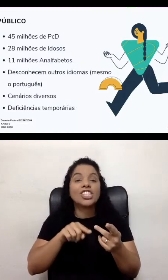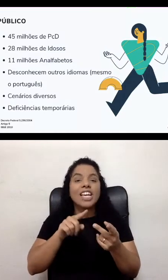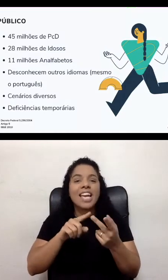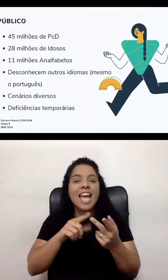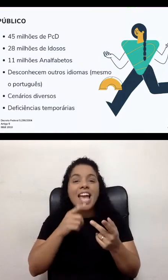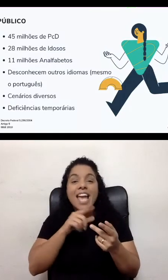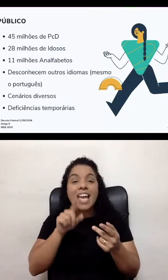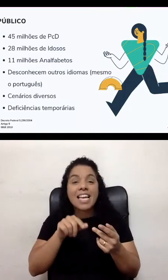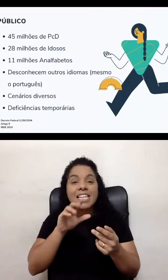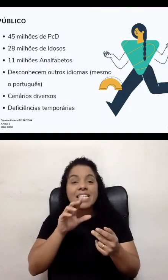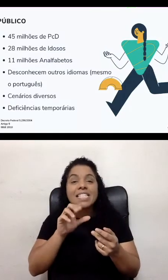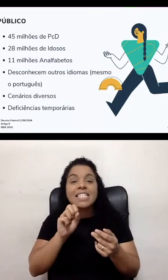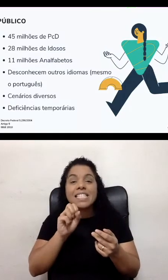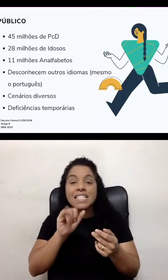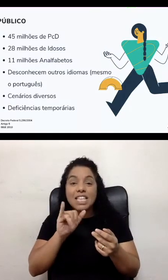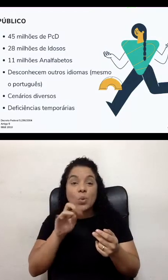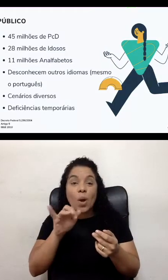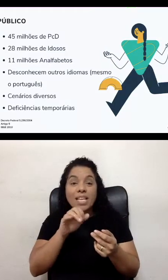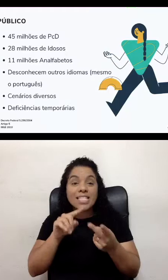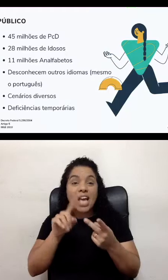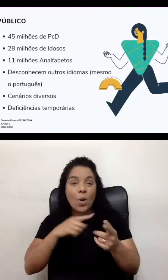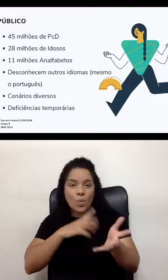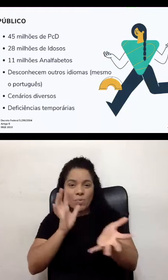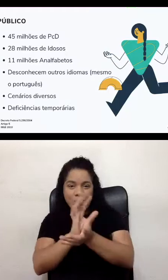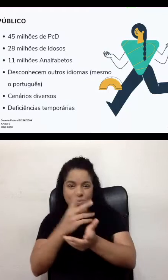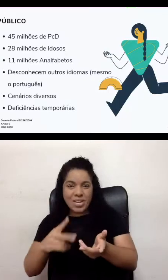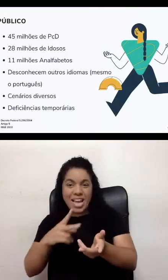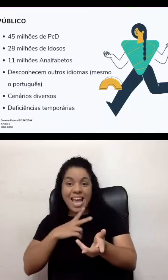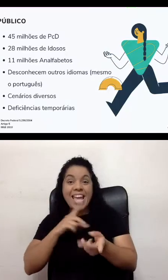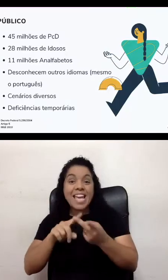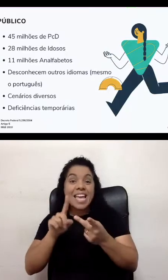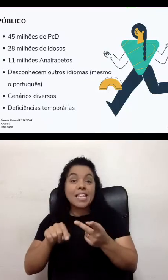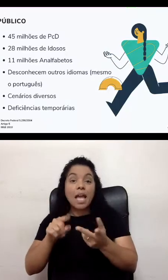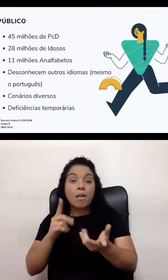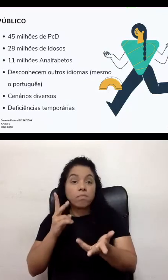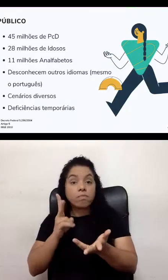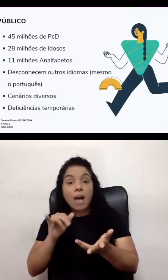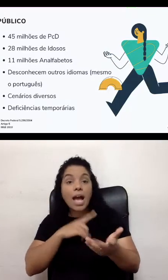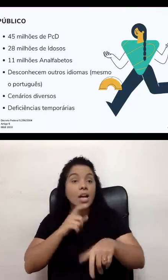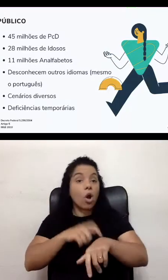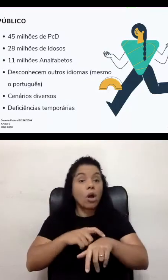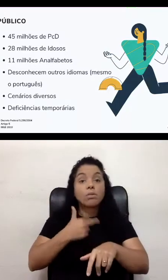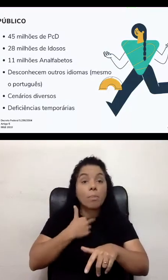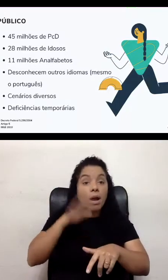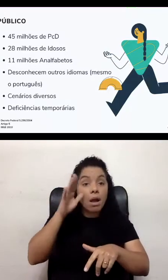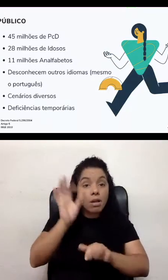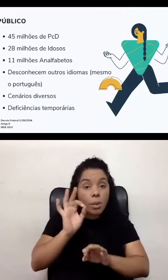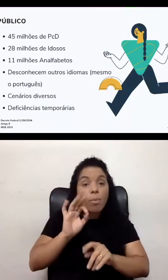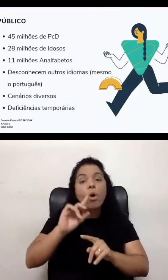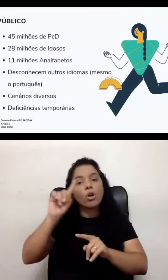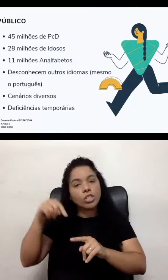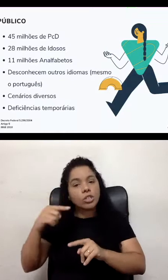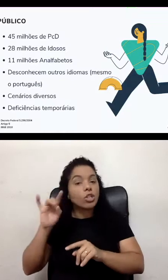assim, aquilo ali vai passar, não é permanente, como uma pessoa PCD, por exemplo, né? Uma pessoa que tem algum tipo de deficiência.